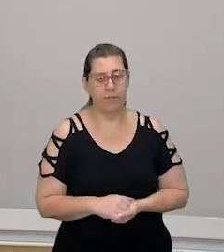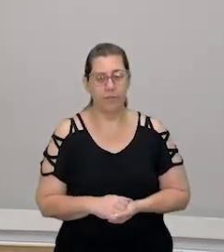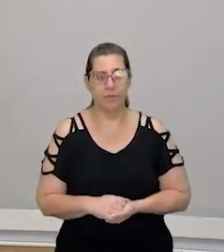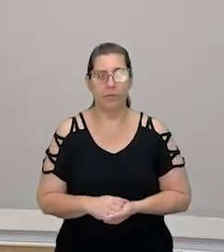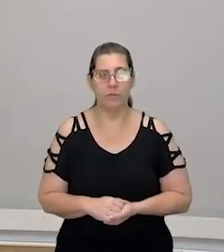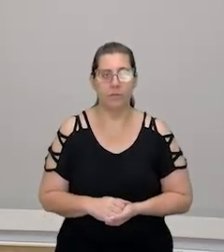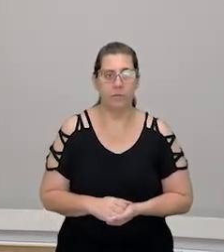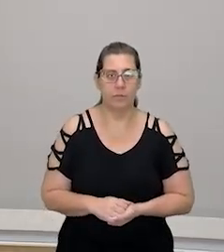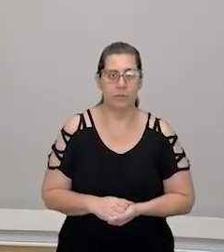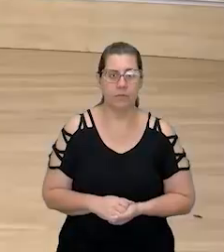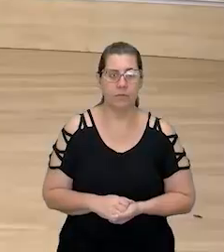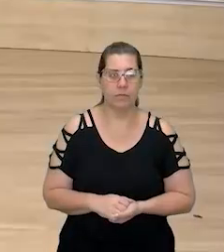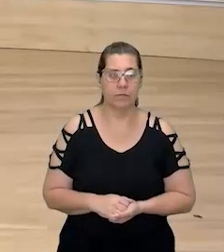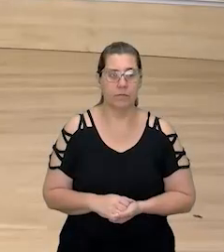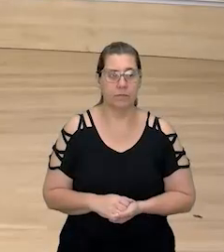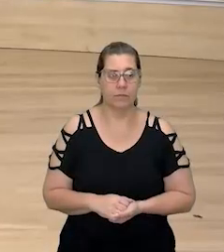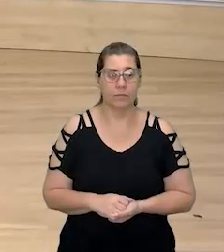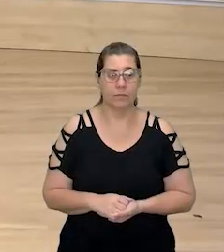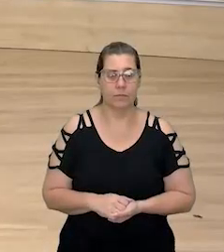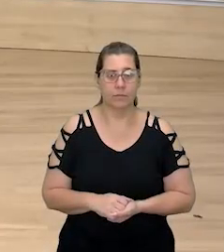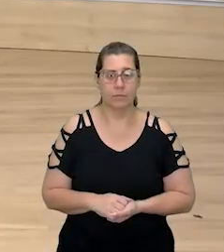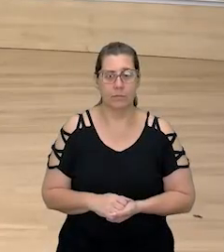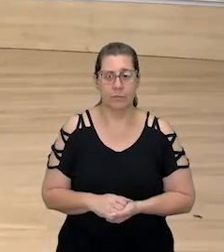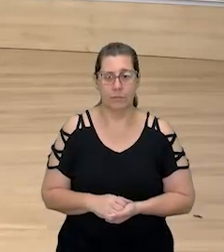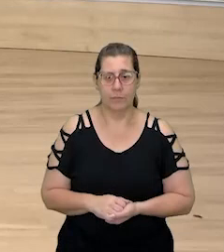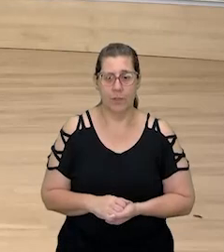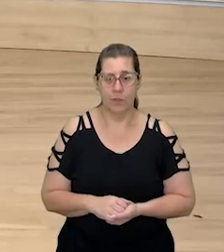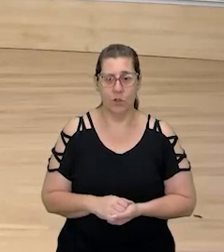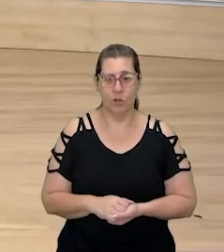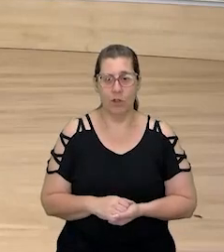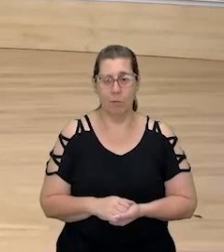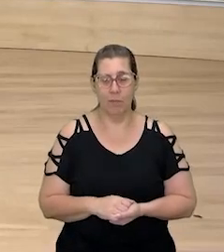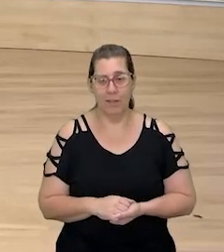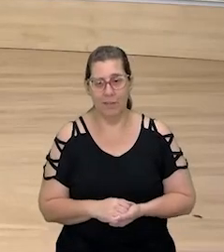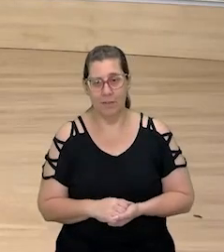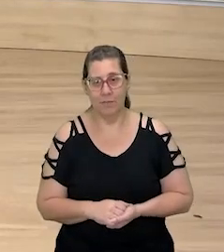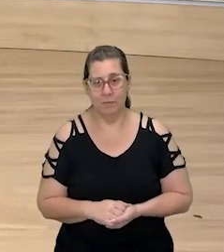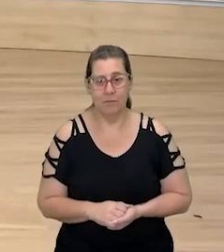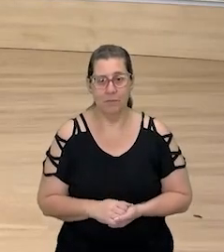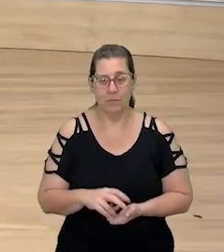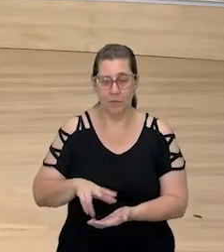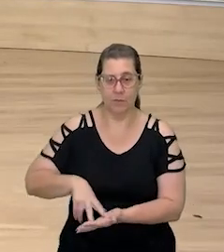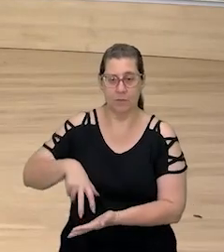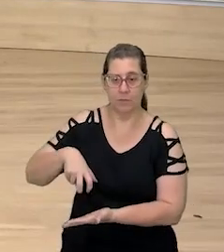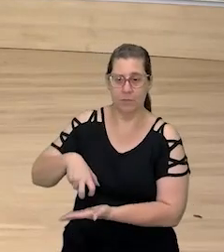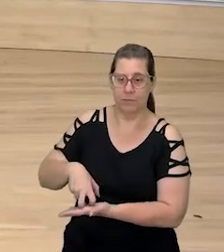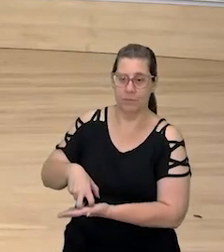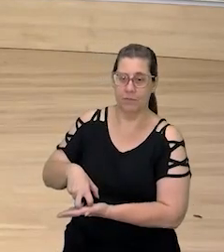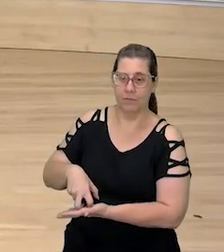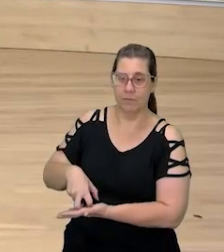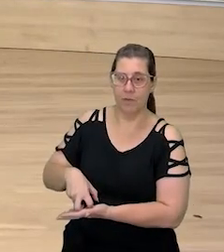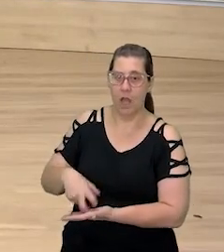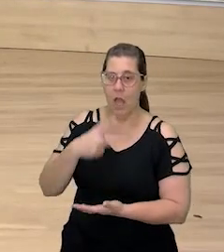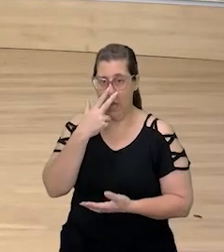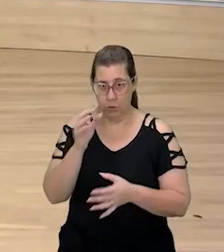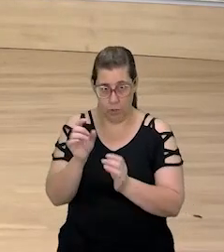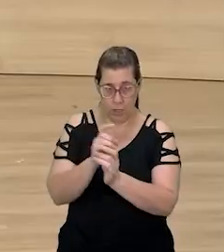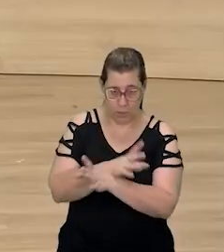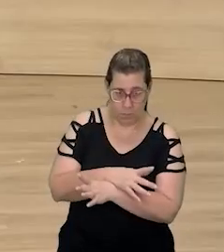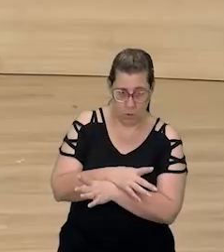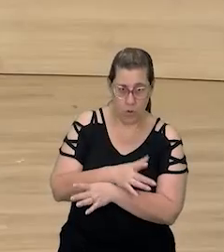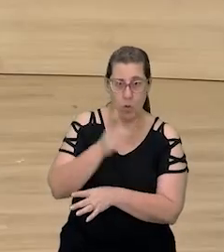Bati, girei, né? Vou parar mais ou menos aqui de joelhos. Aí eu achei que acabou a minha batalha, né? Eu